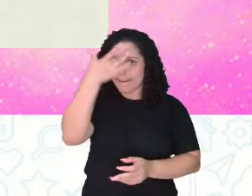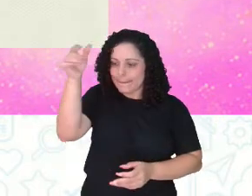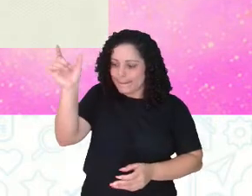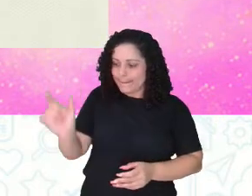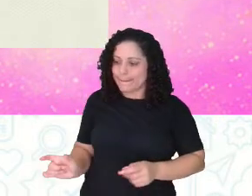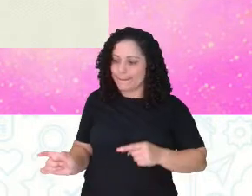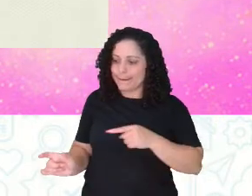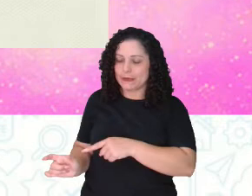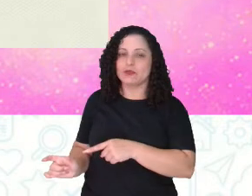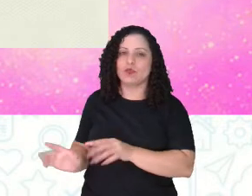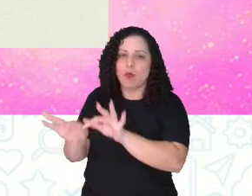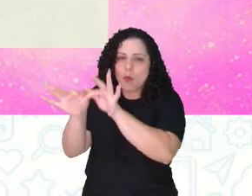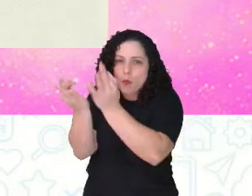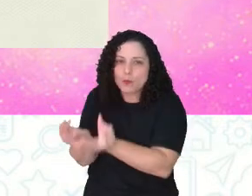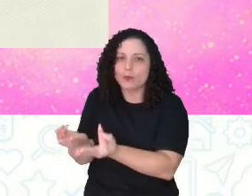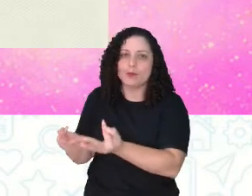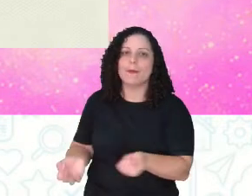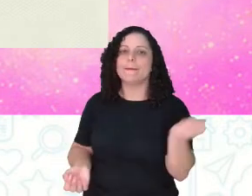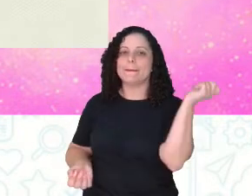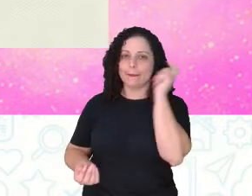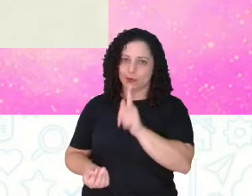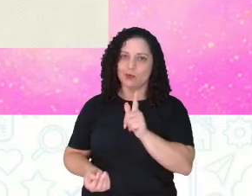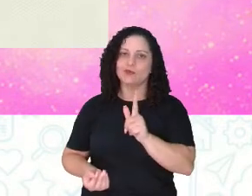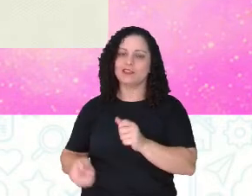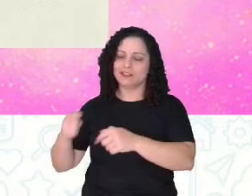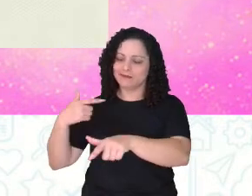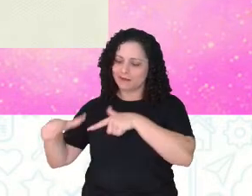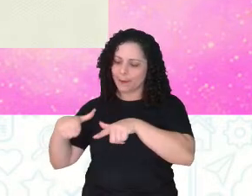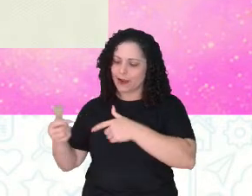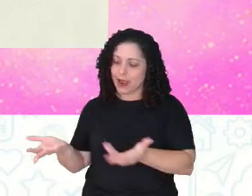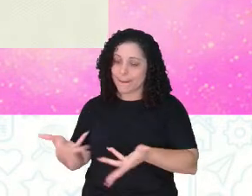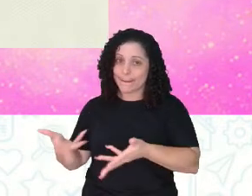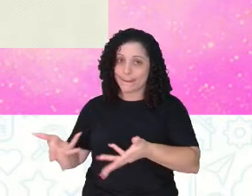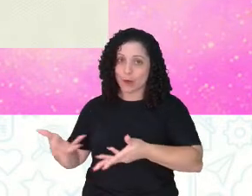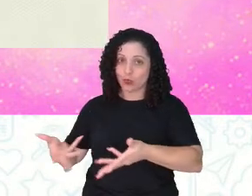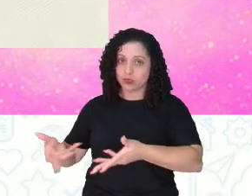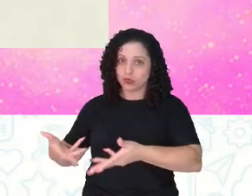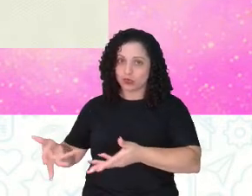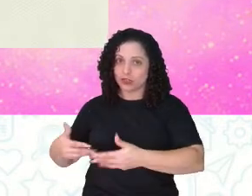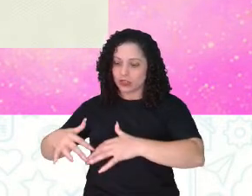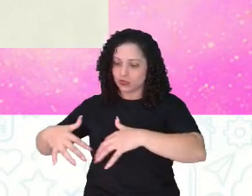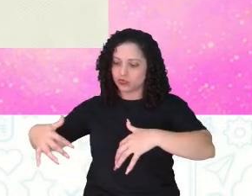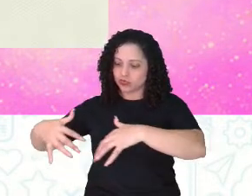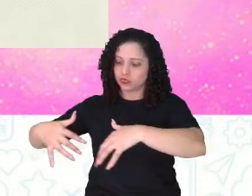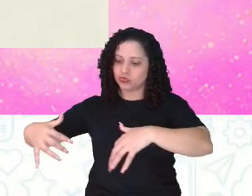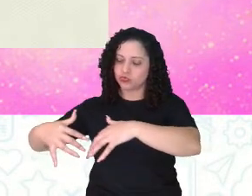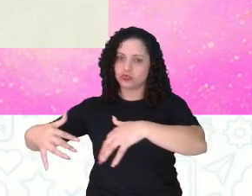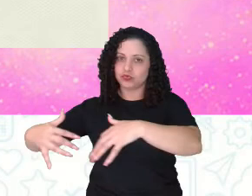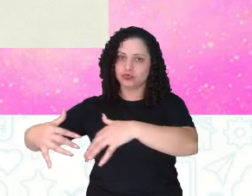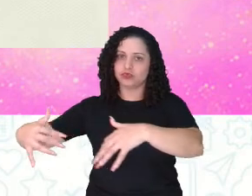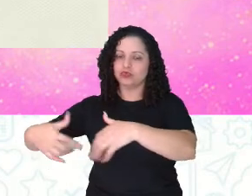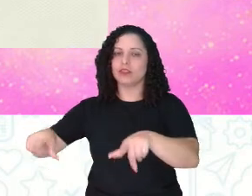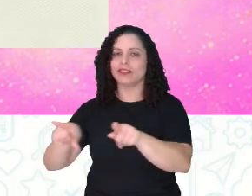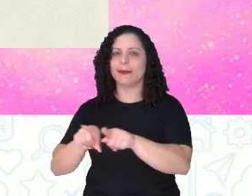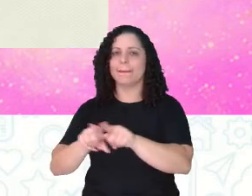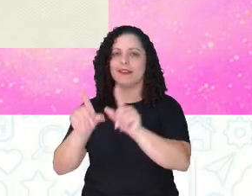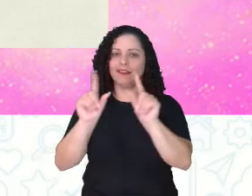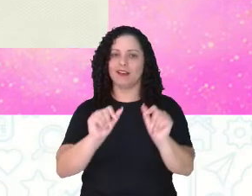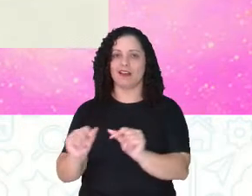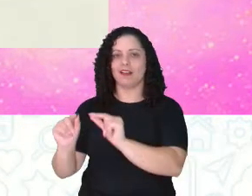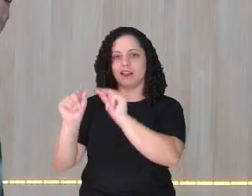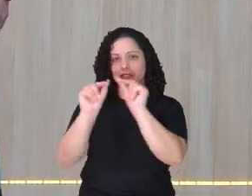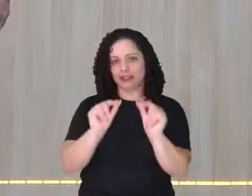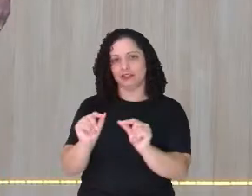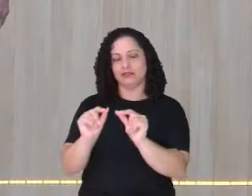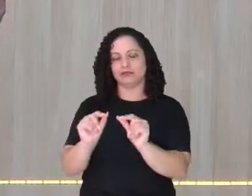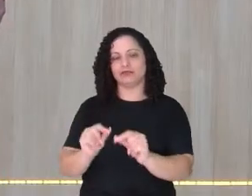produtor consiga trabalhar na terra, né? Consiga ter acesso não só à terra, mas à renda. E a gente sabe